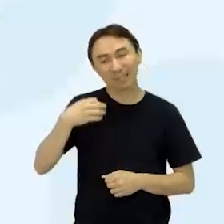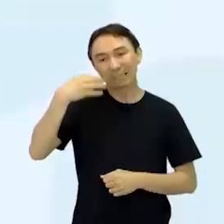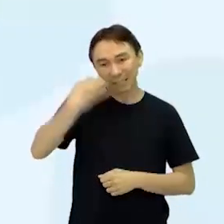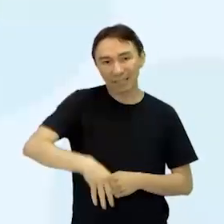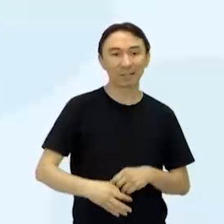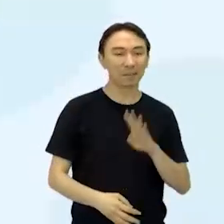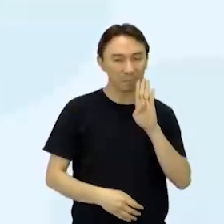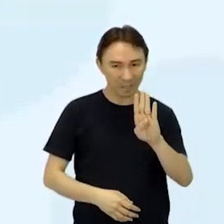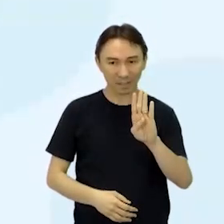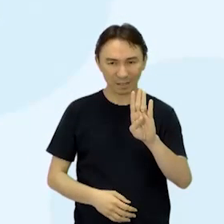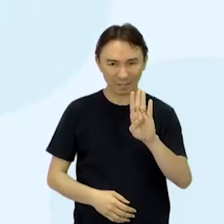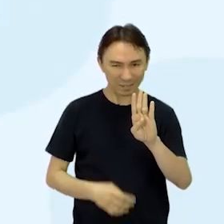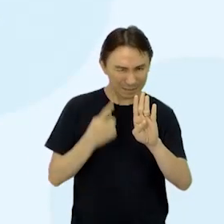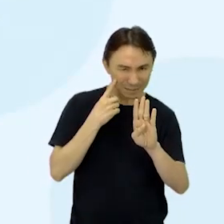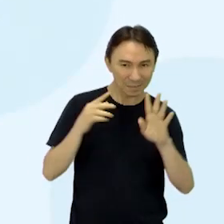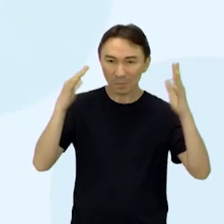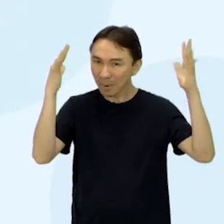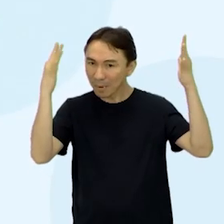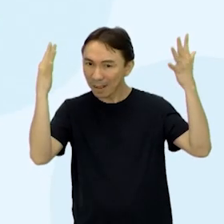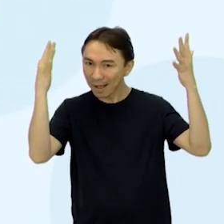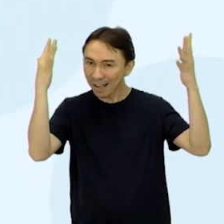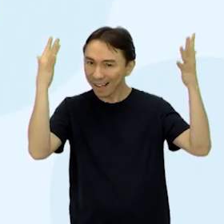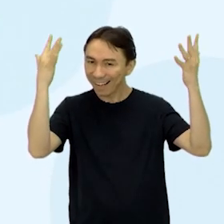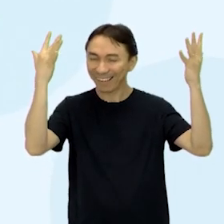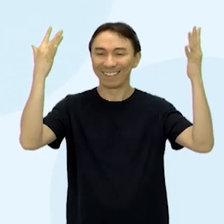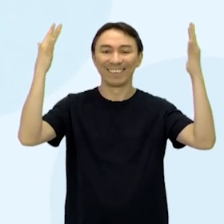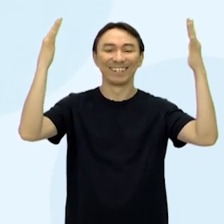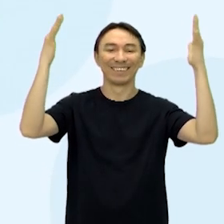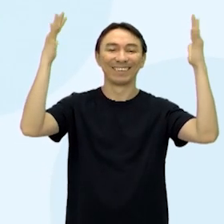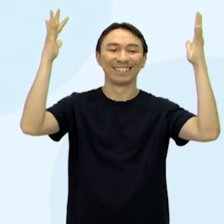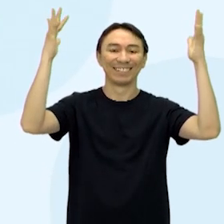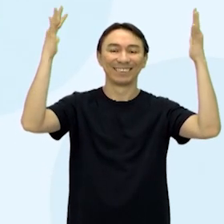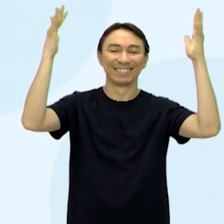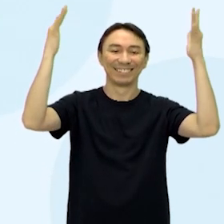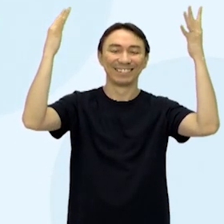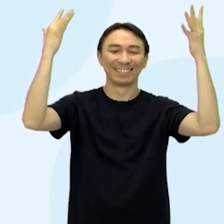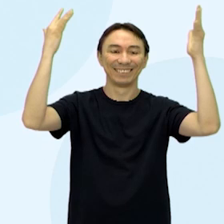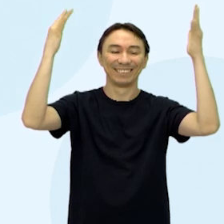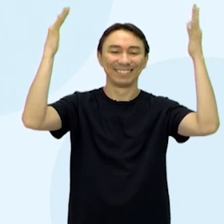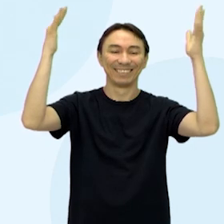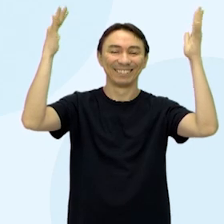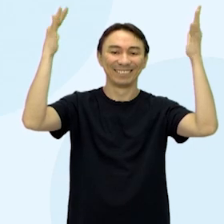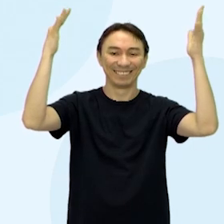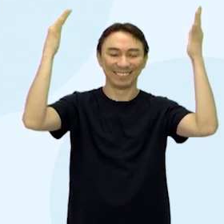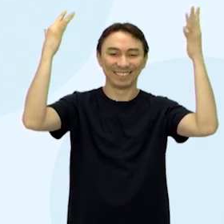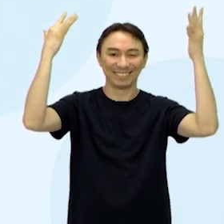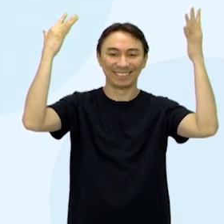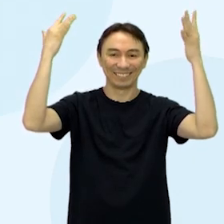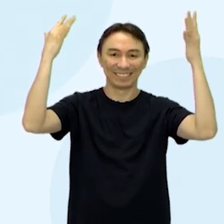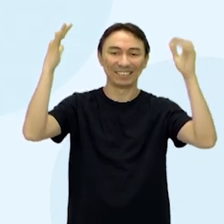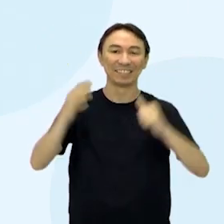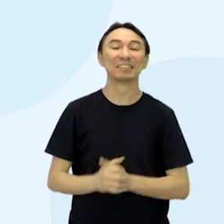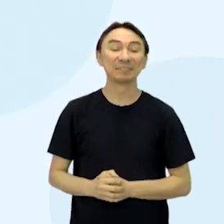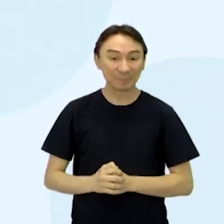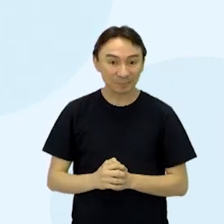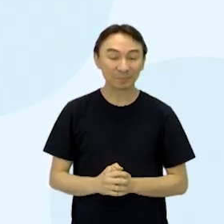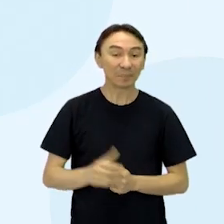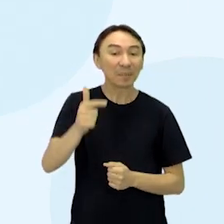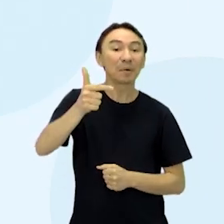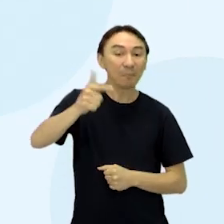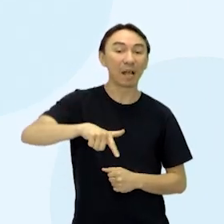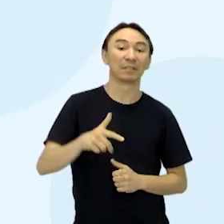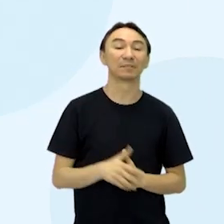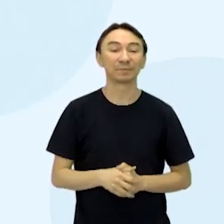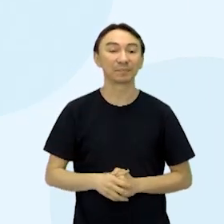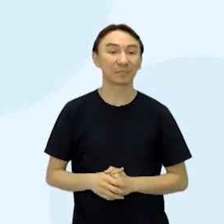Tem aplausos aí para os nossos aluninhos que acertaram, eles estão participando. Estrelinha dourada aí, Muito muito bem. Vamos esquentar mais um pouquinho.